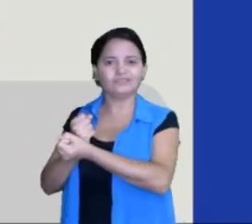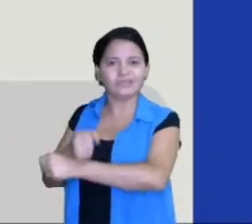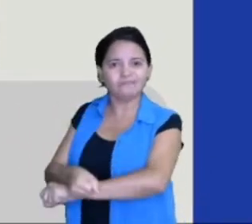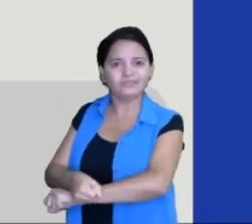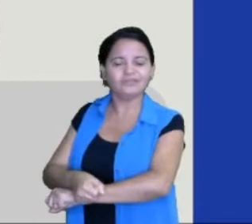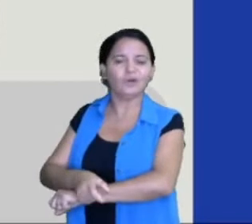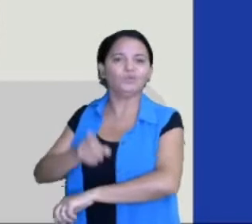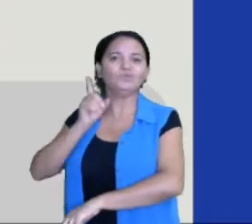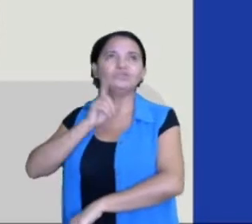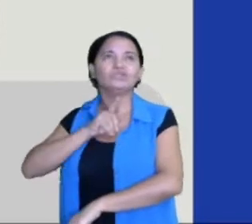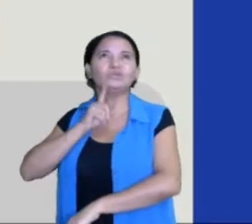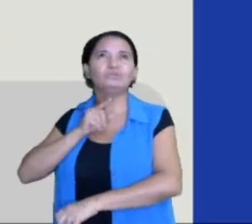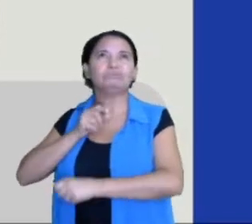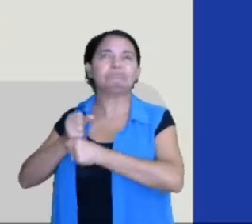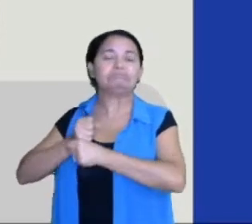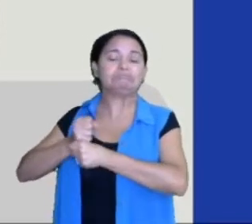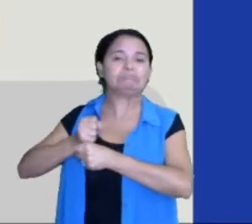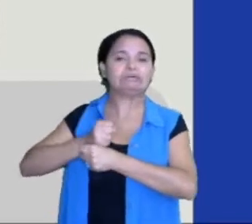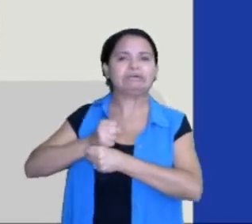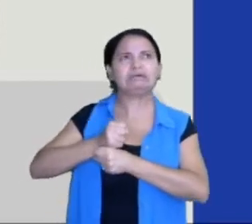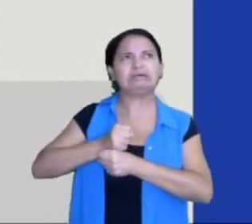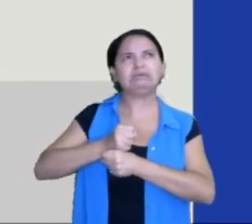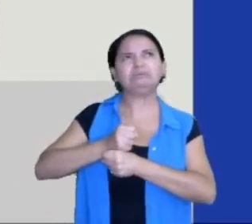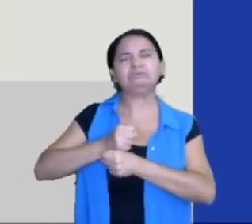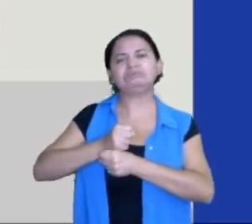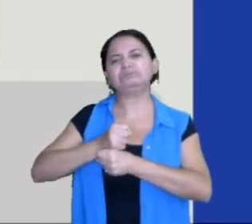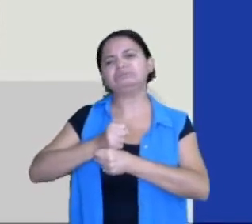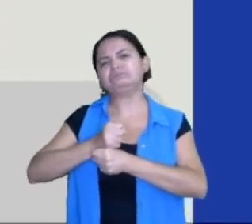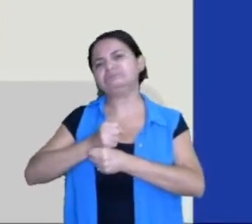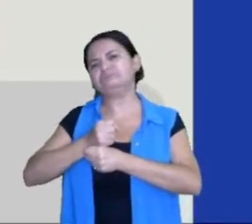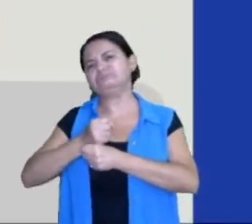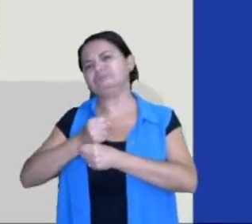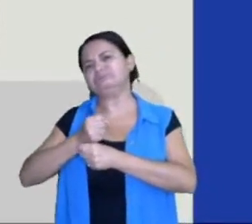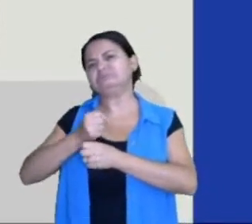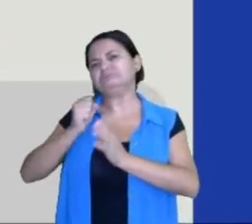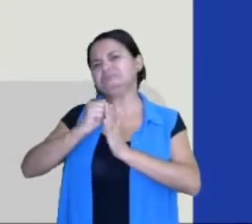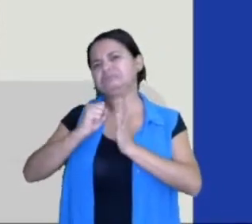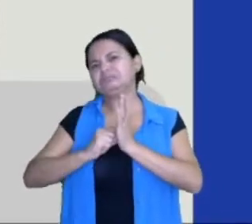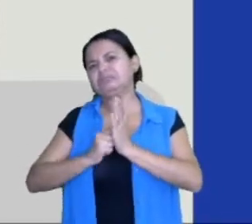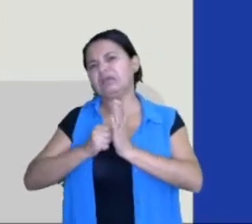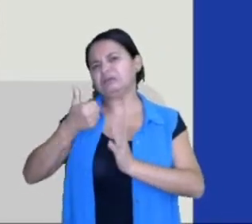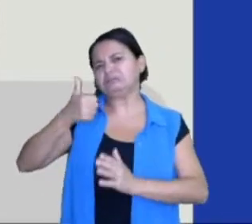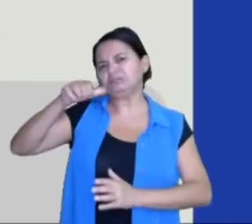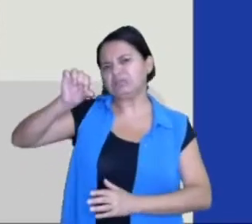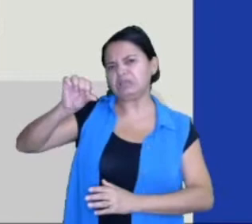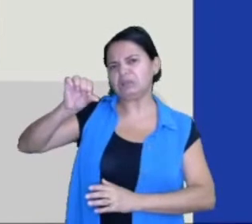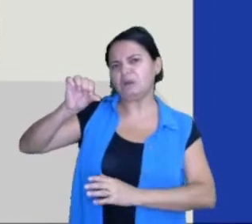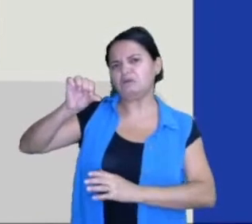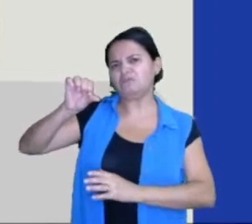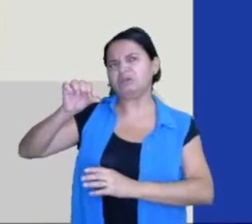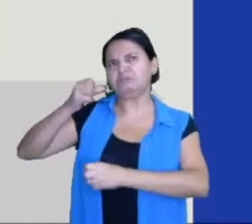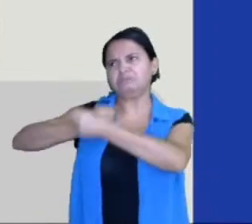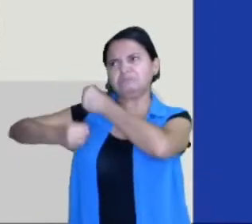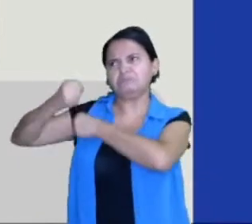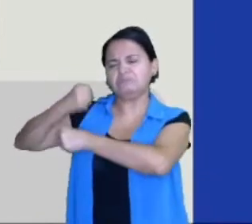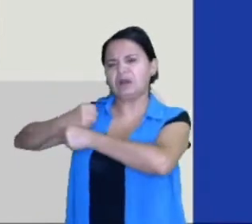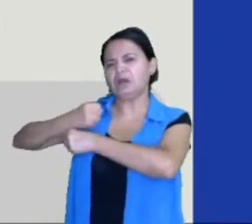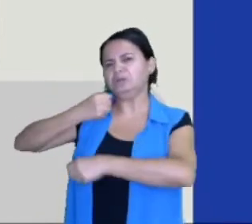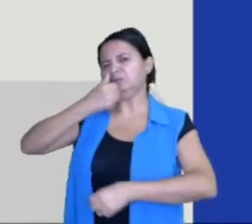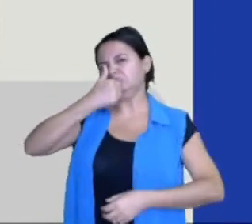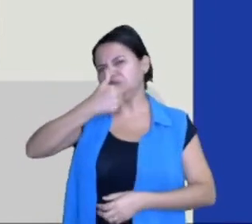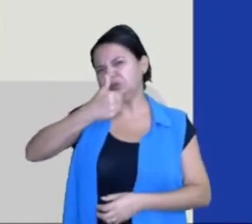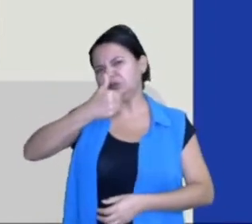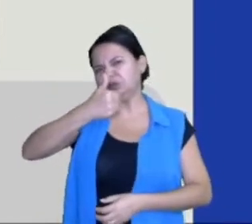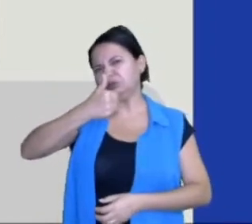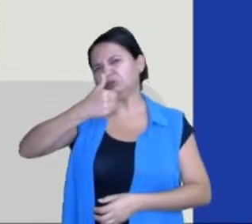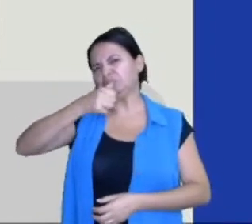Estados Unidos durou até meados dos anos 60 do século XIX, por volta do ano de